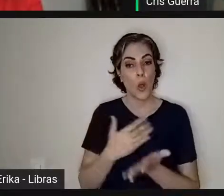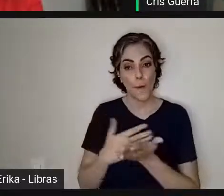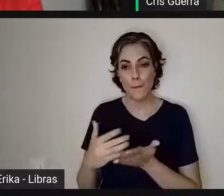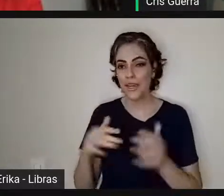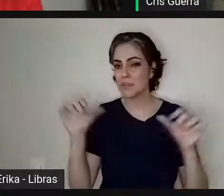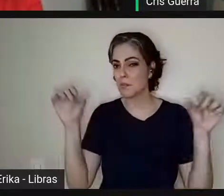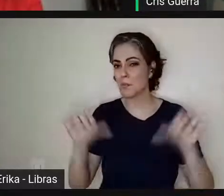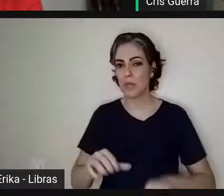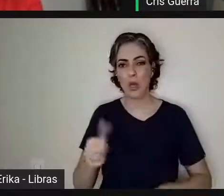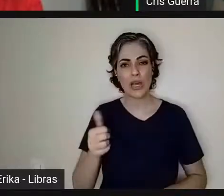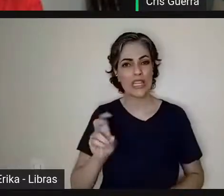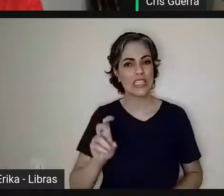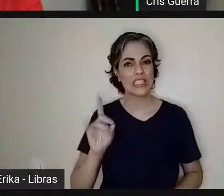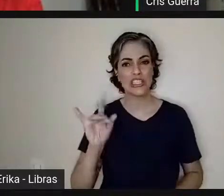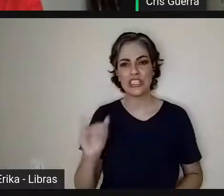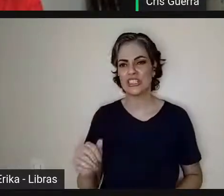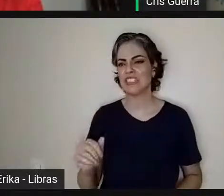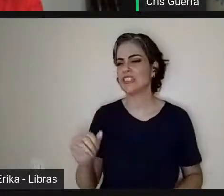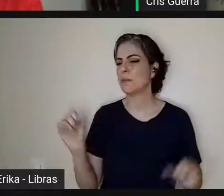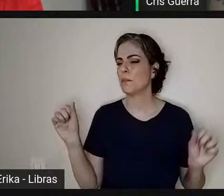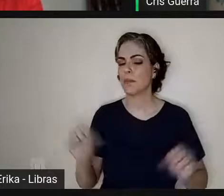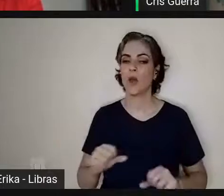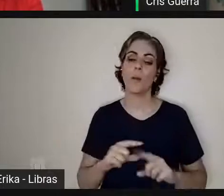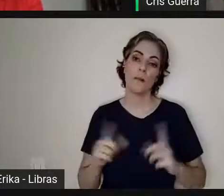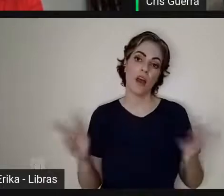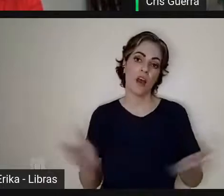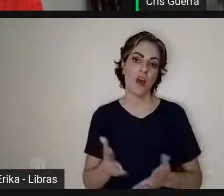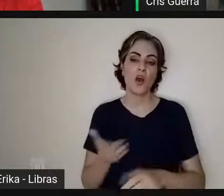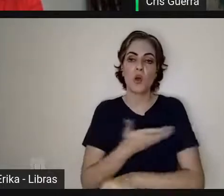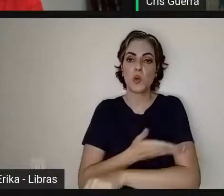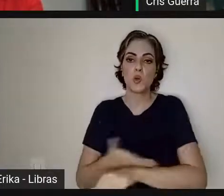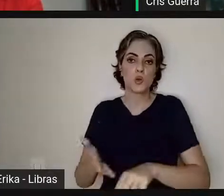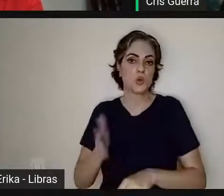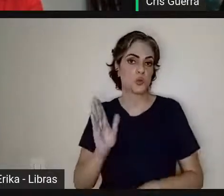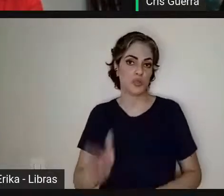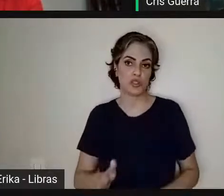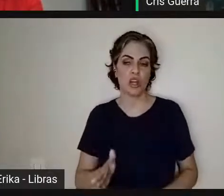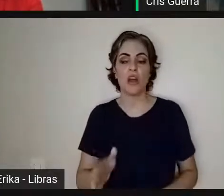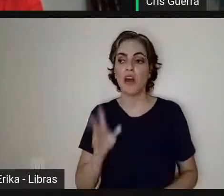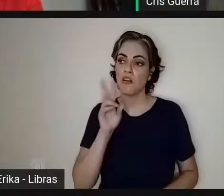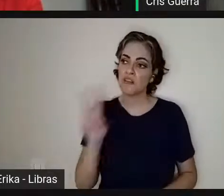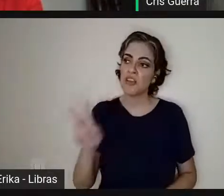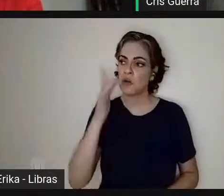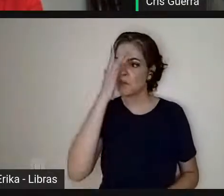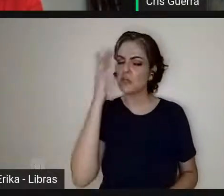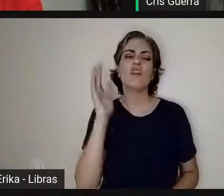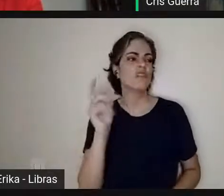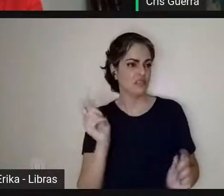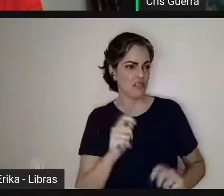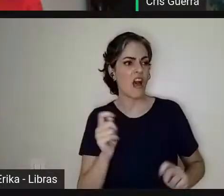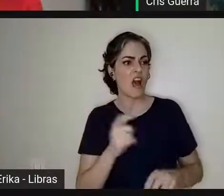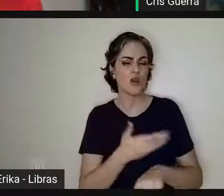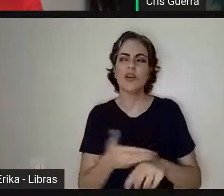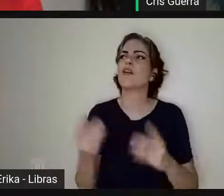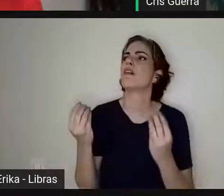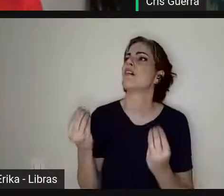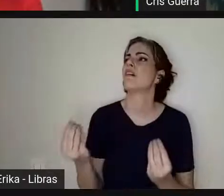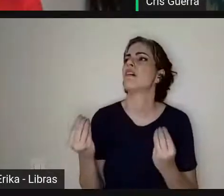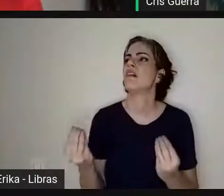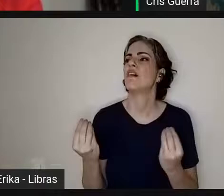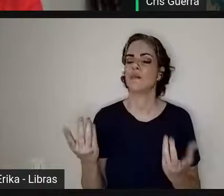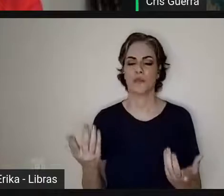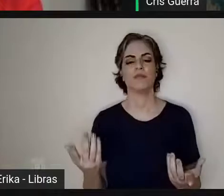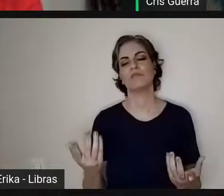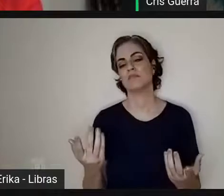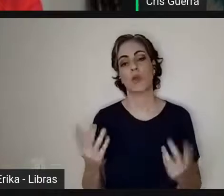possível, isso é uma piada, né? Hoje, acostumei. Eu vi a gente falando que acostumava, eu falava, mas como que a pessoa acostuma? Gente, o